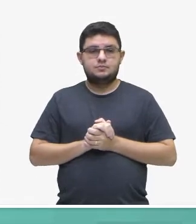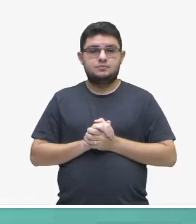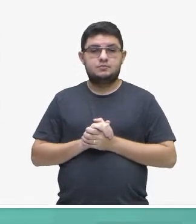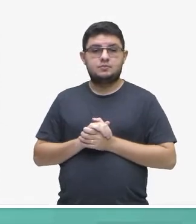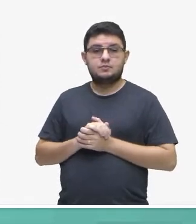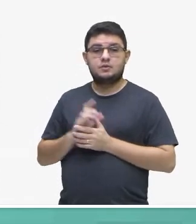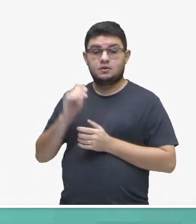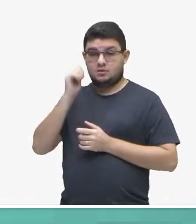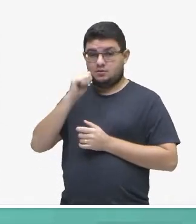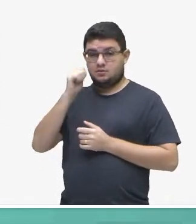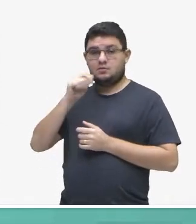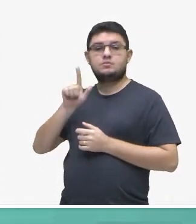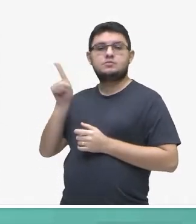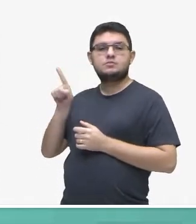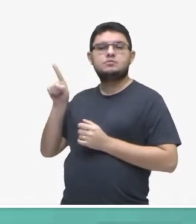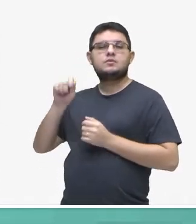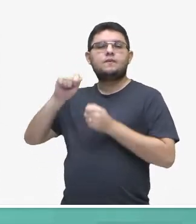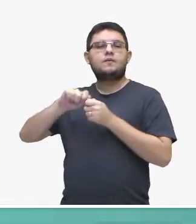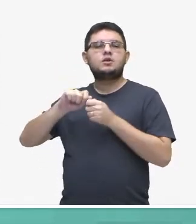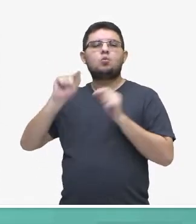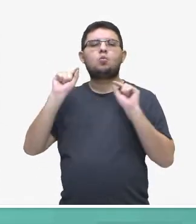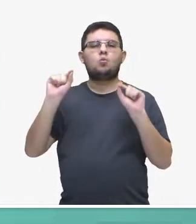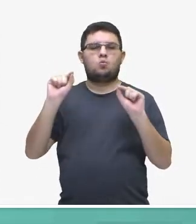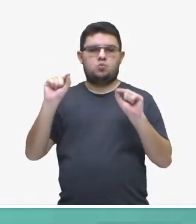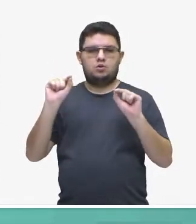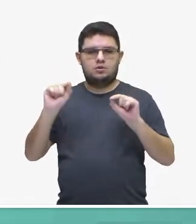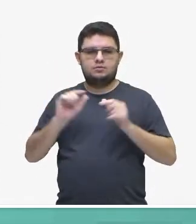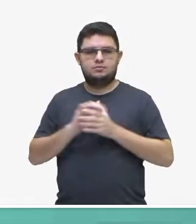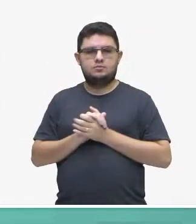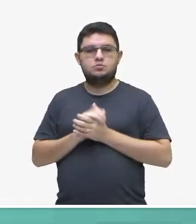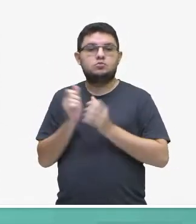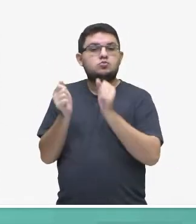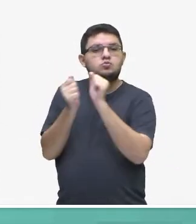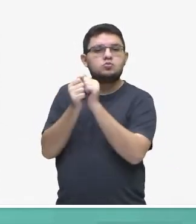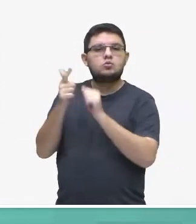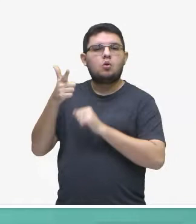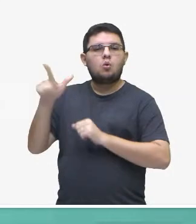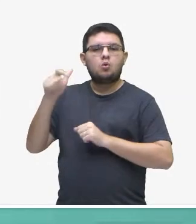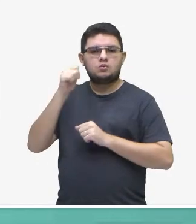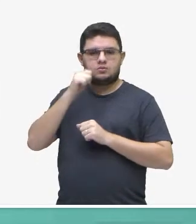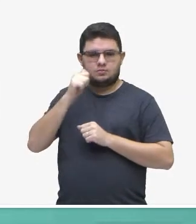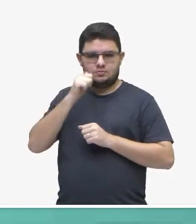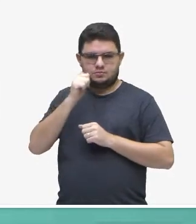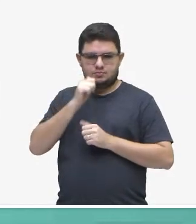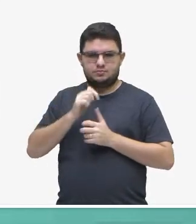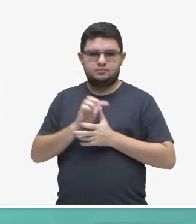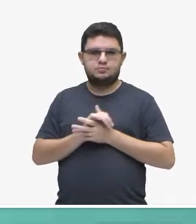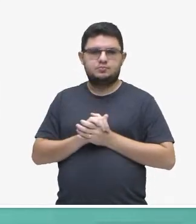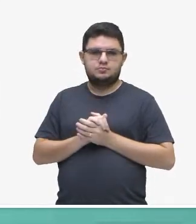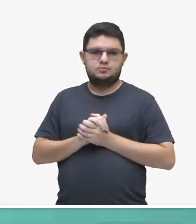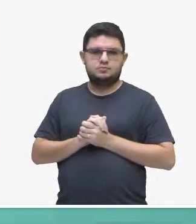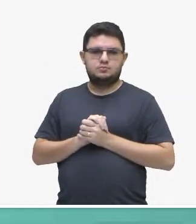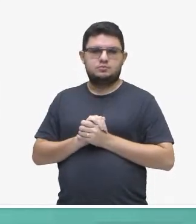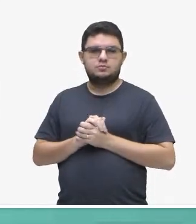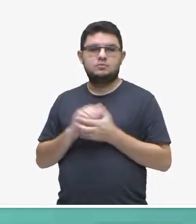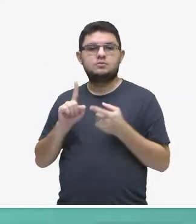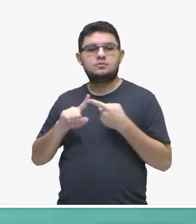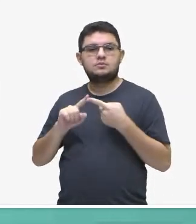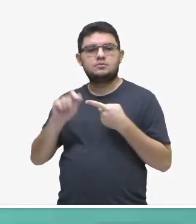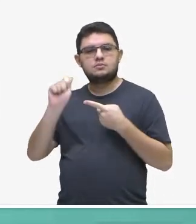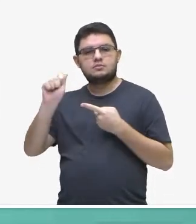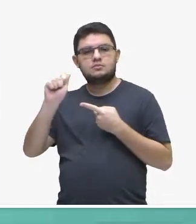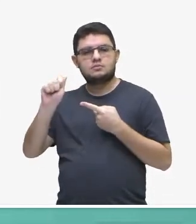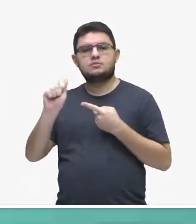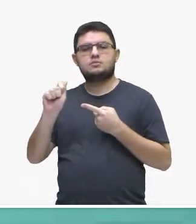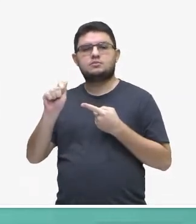ela está fazendo, né? Ela ali com aquela outra moça, certo? Letter A, she's having